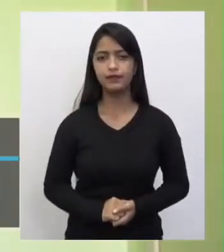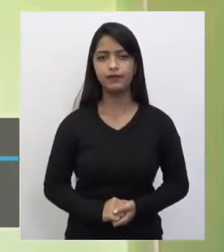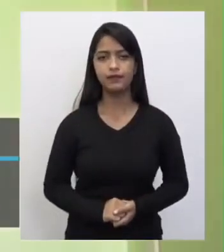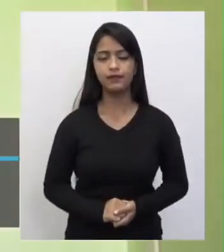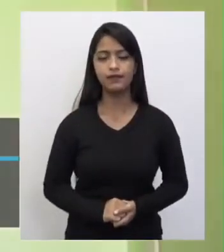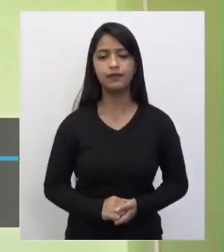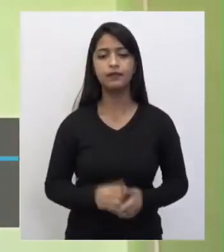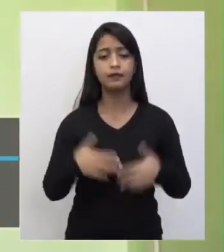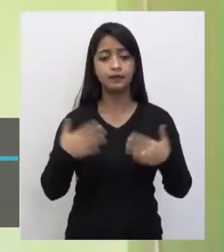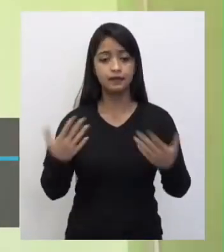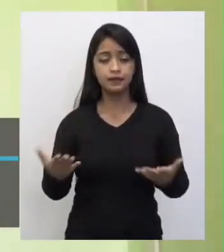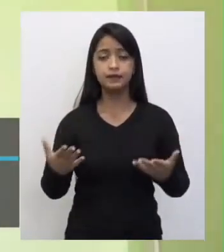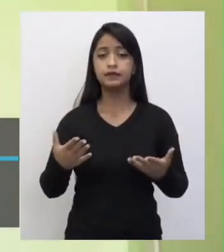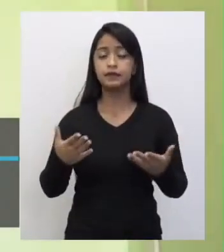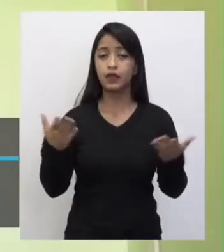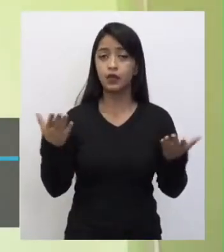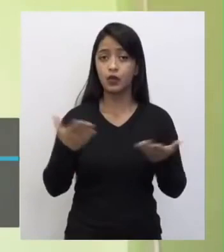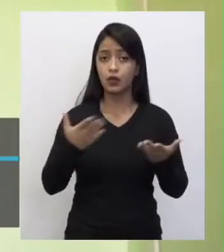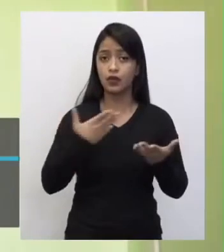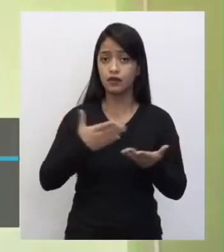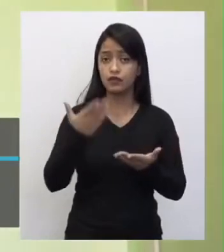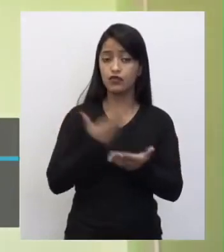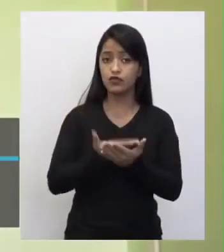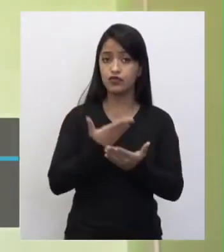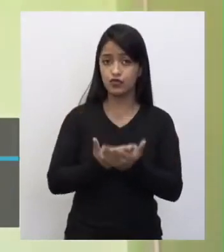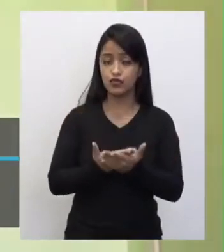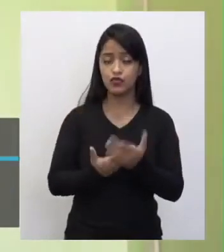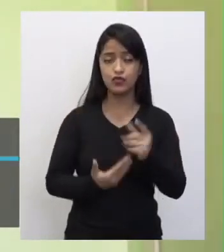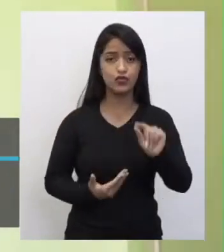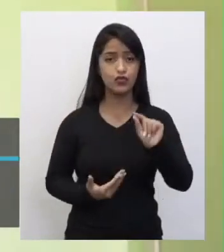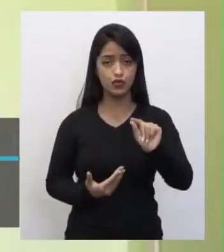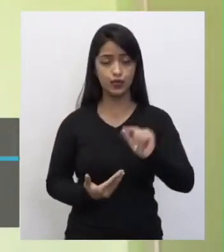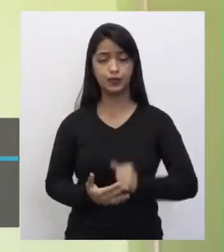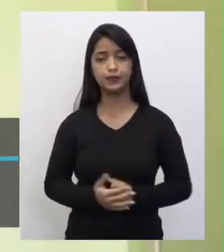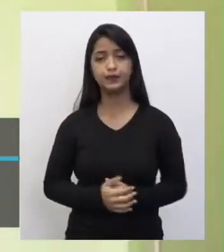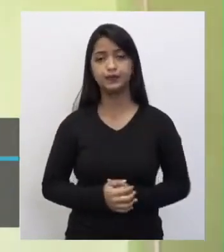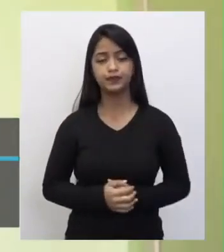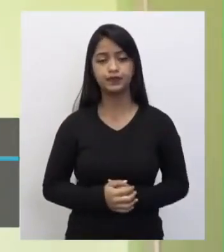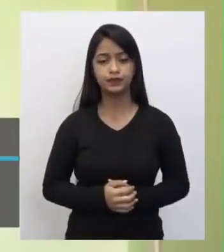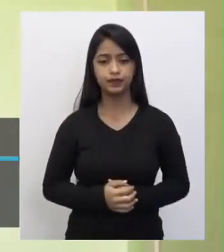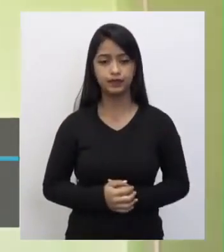vamos estudar a partir dessa aula são os